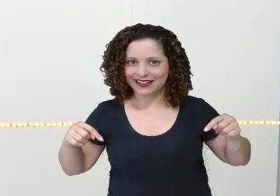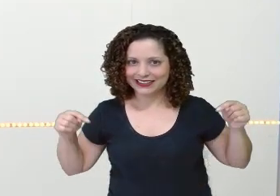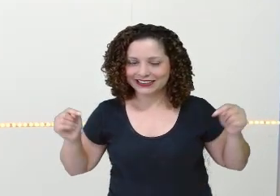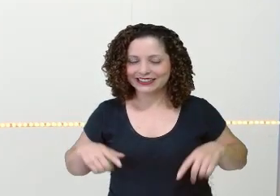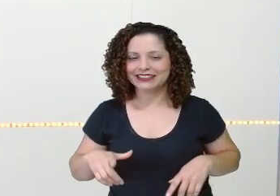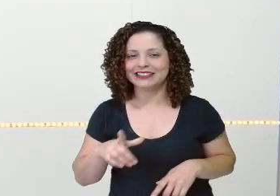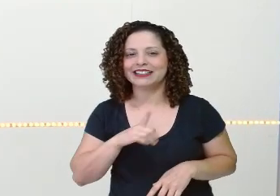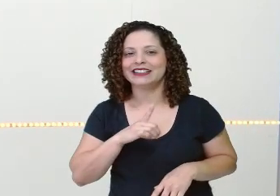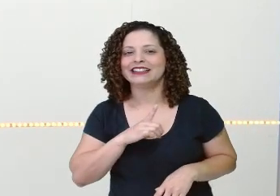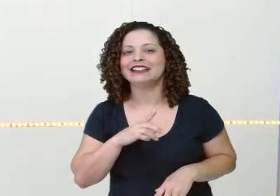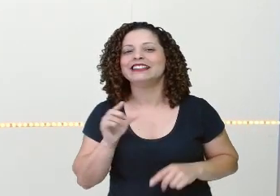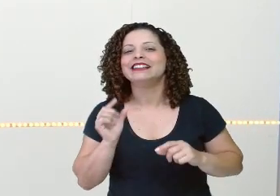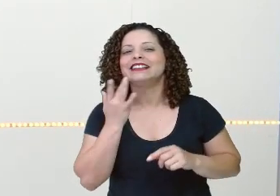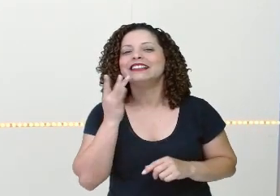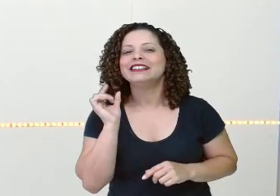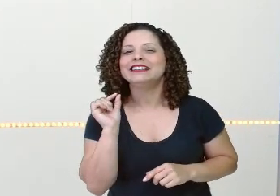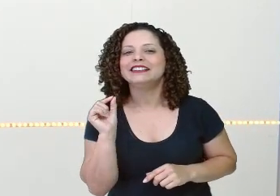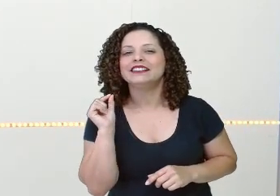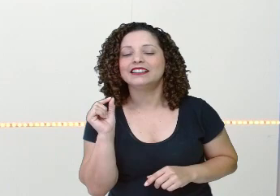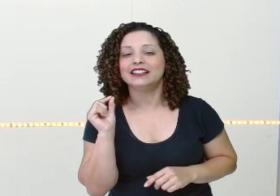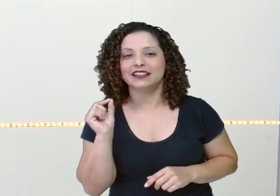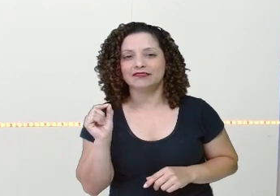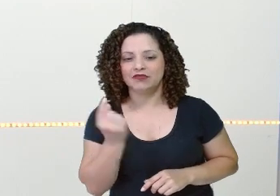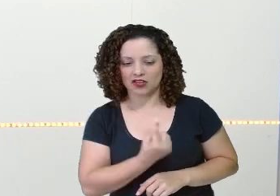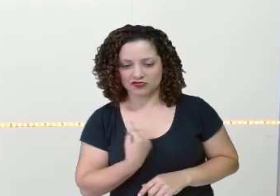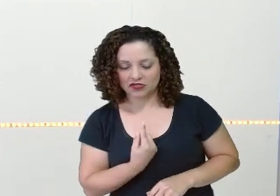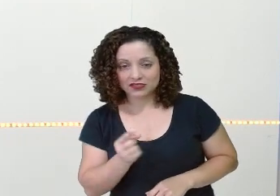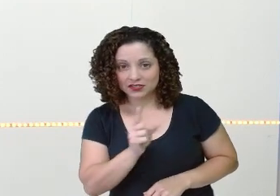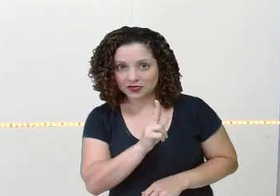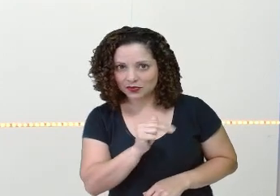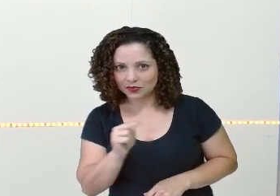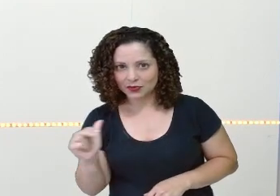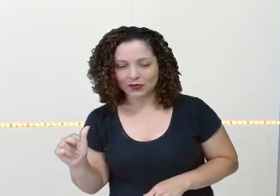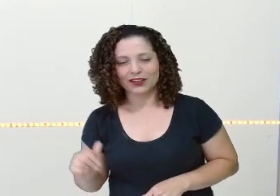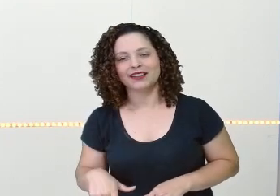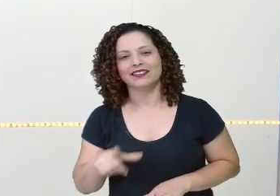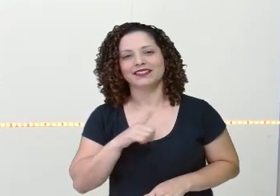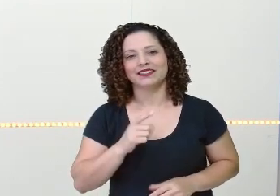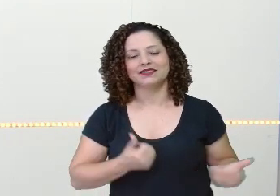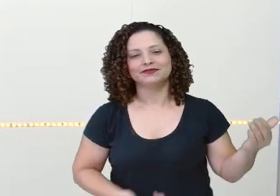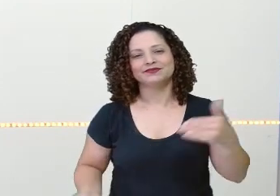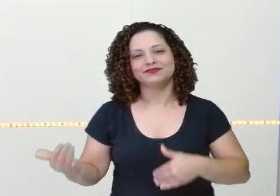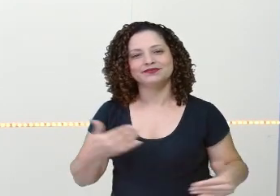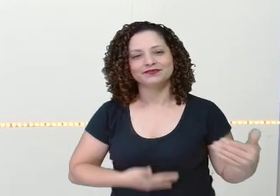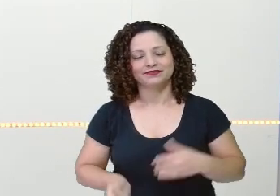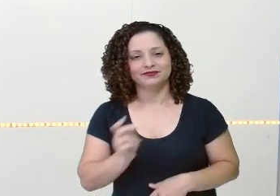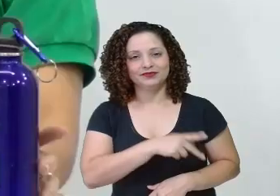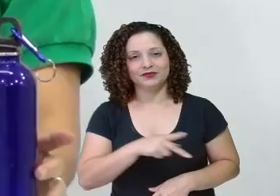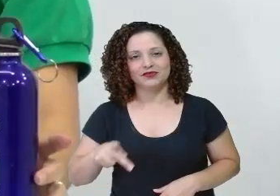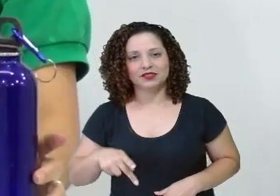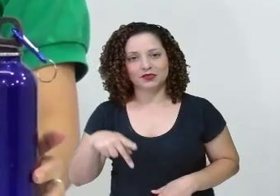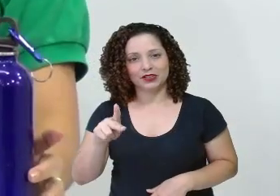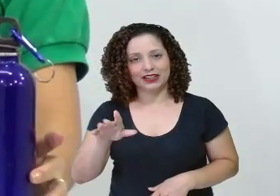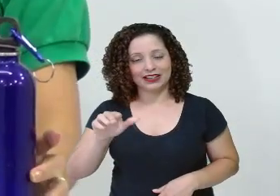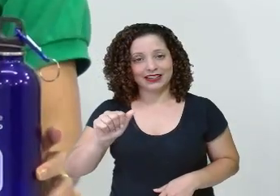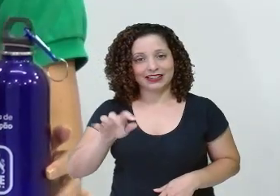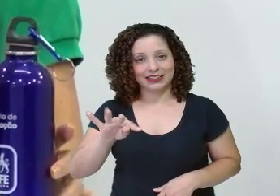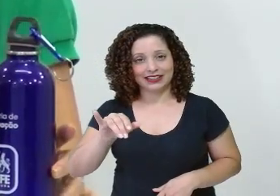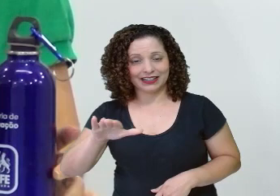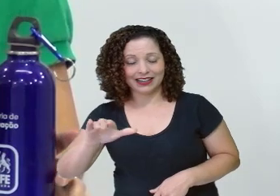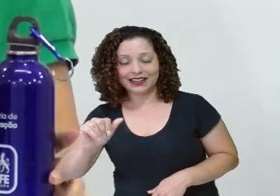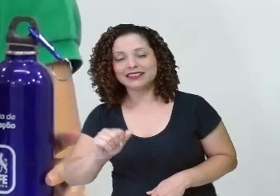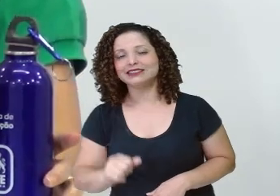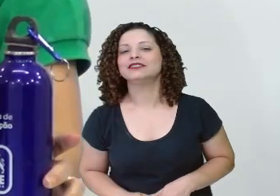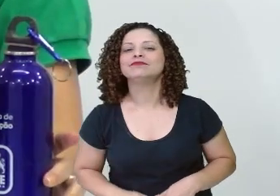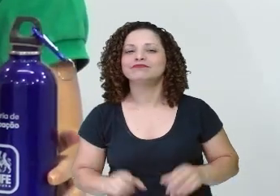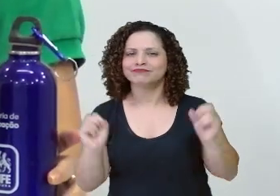estou sozinha hoje, nunca estamos sozinhos. Estou com a professora Kátia. E aí, Kátia, tudo tranquilo? Tudo